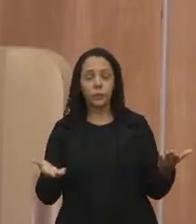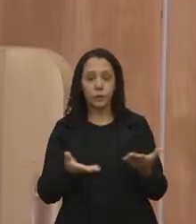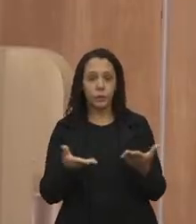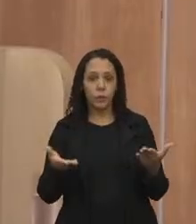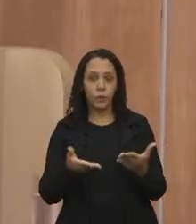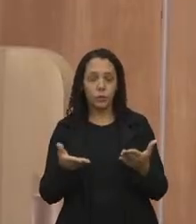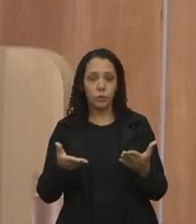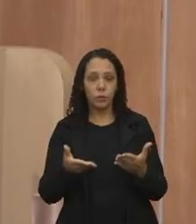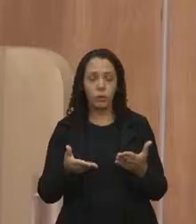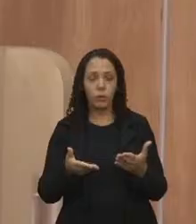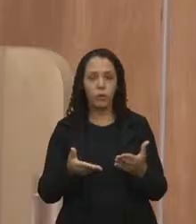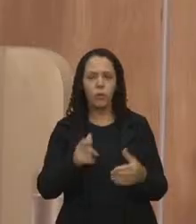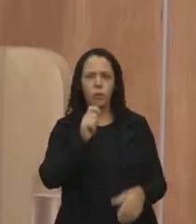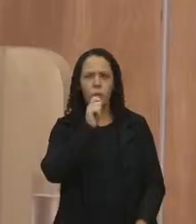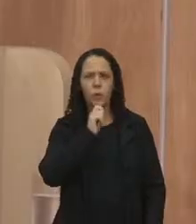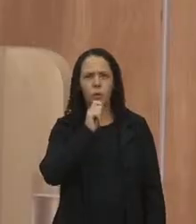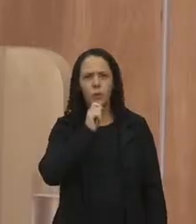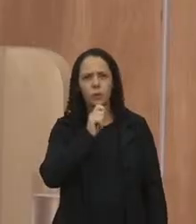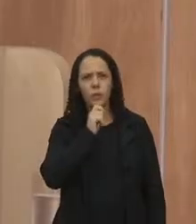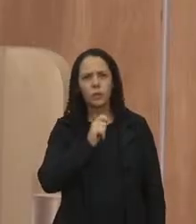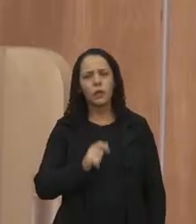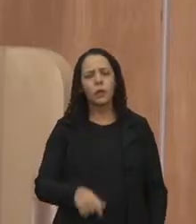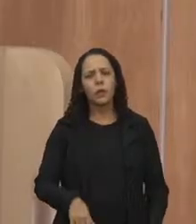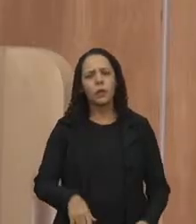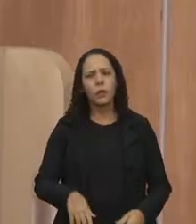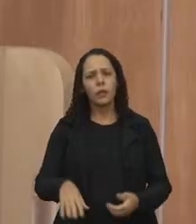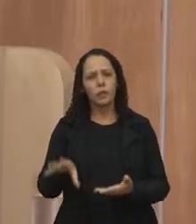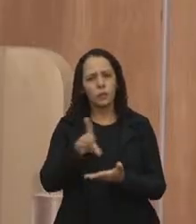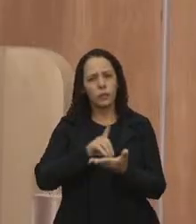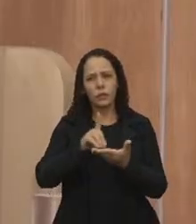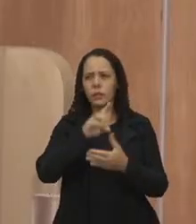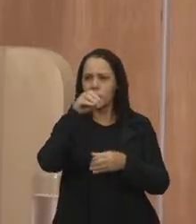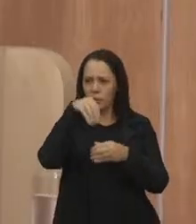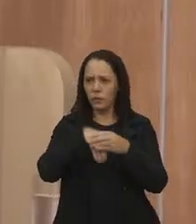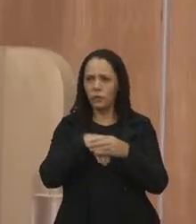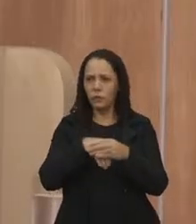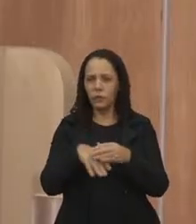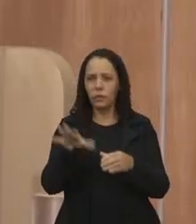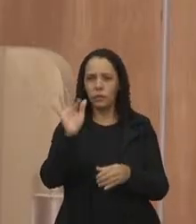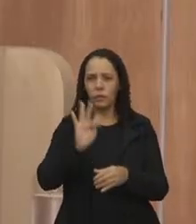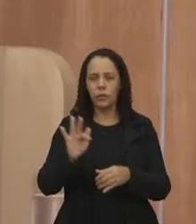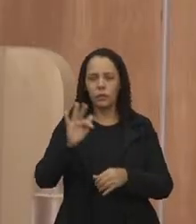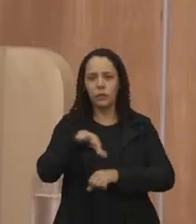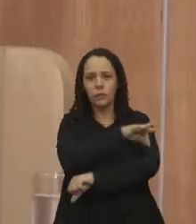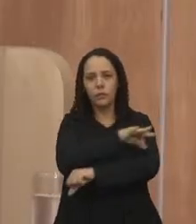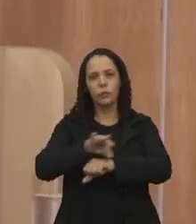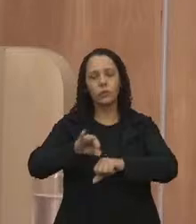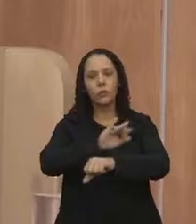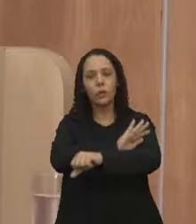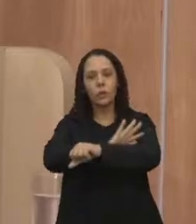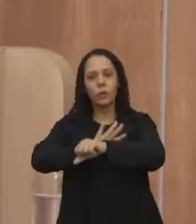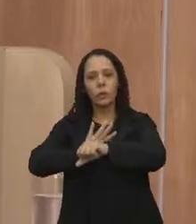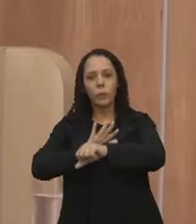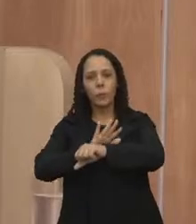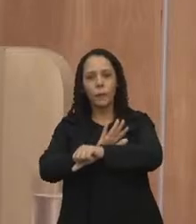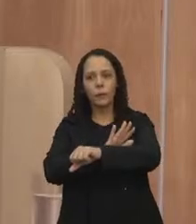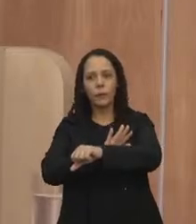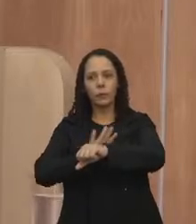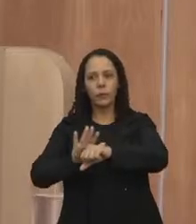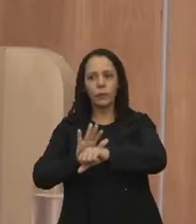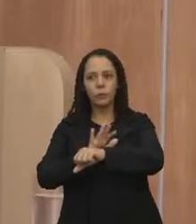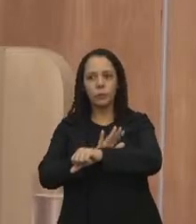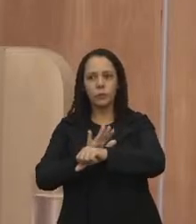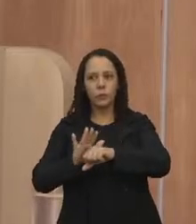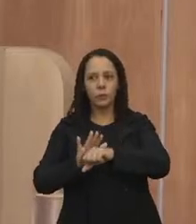recentemente, né, antigo tecnólogo de design de interiores, agora Faculdade de Arquitetura e Urbanismo. Acho que das poucas